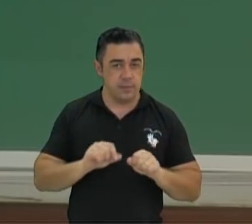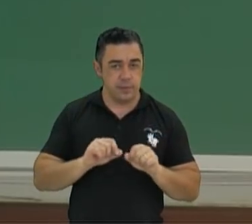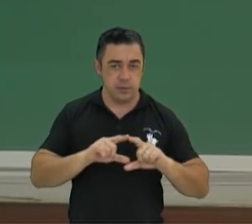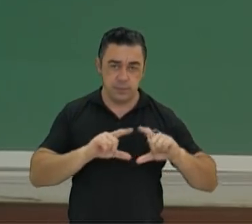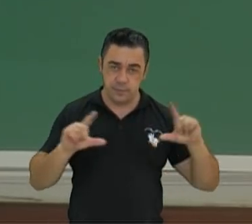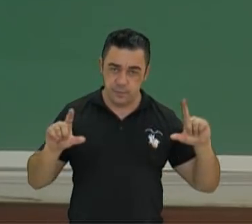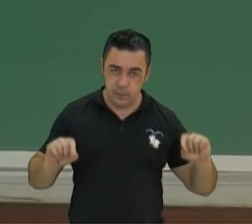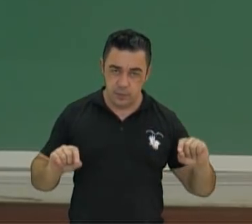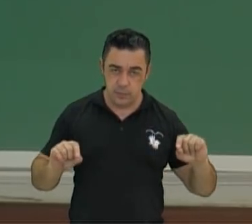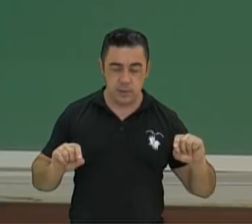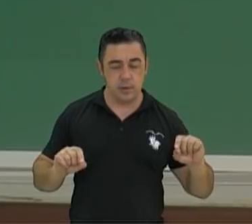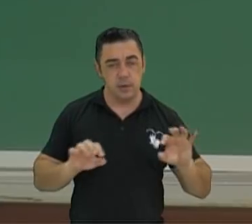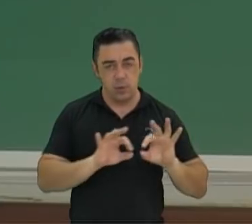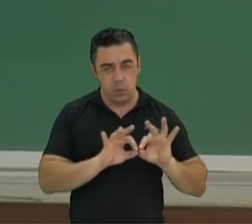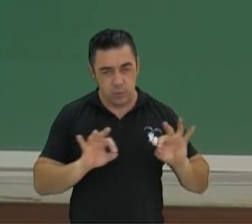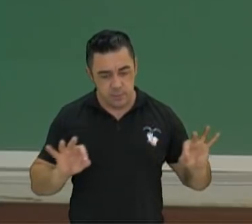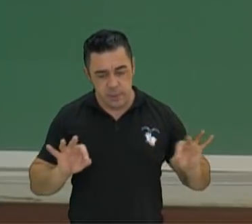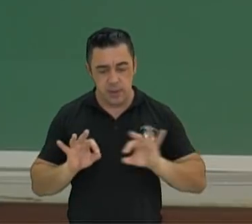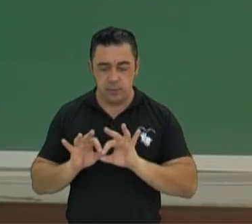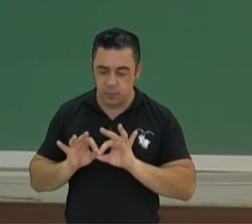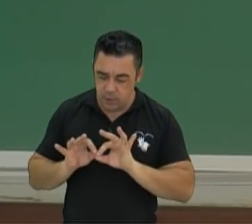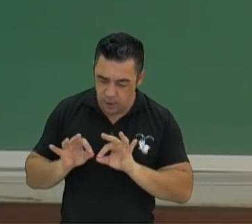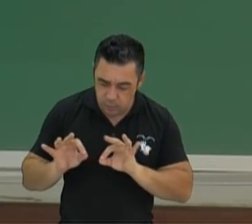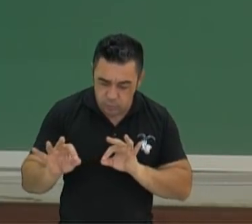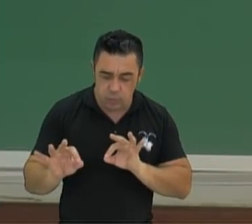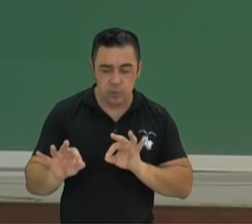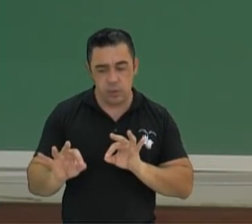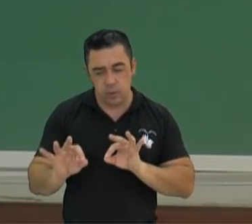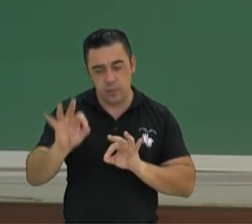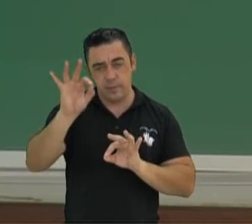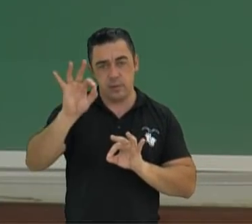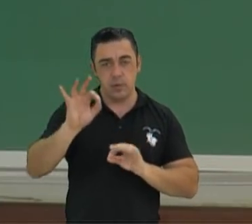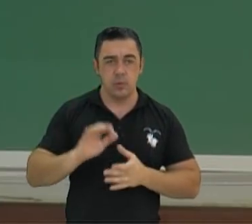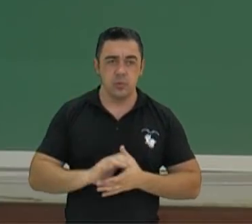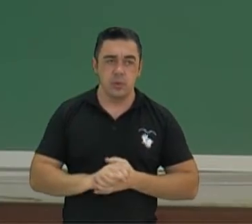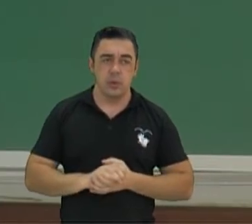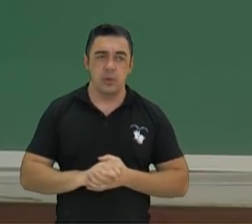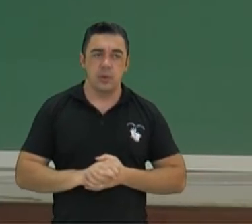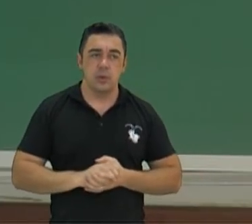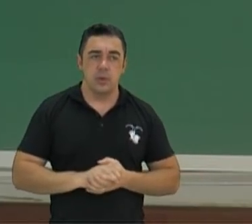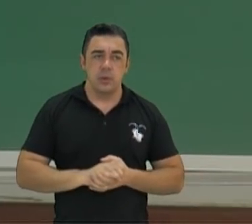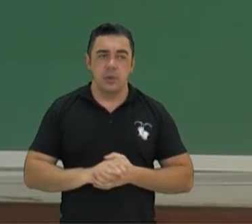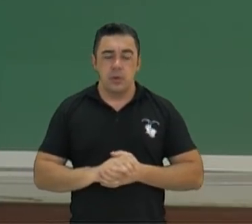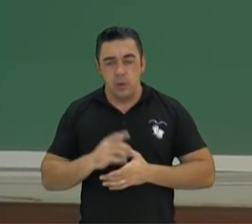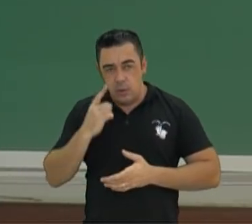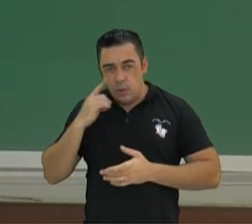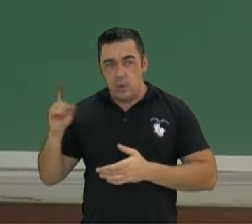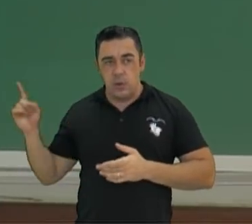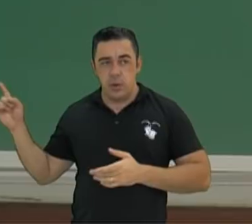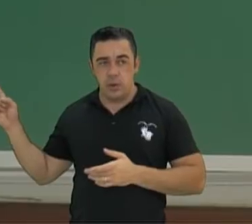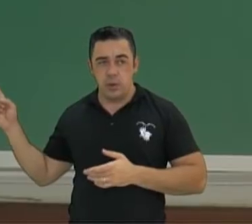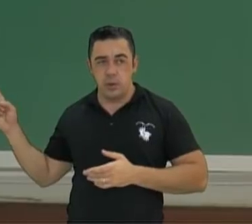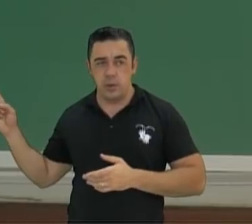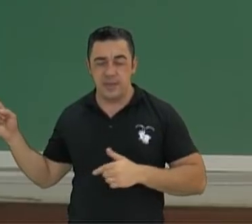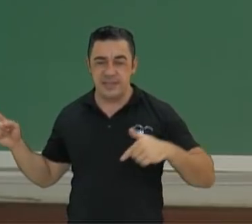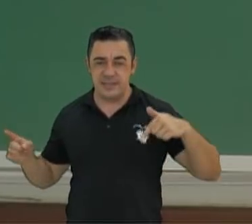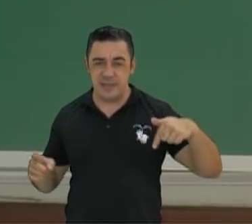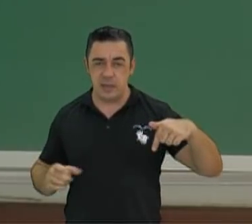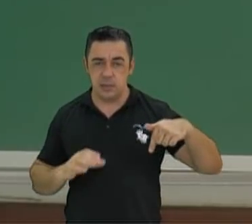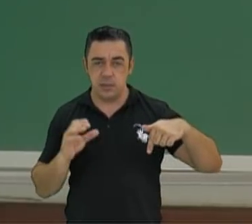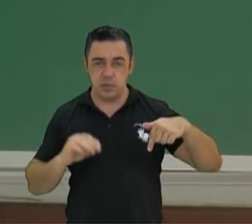do bloco retangular, que é comprimento vezes largura vezes altura. Olhem aqui, ó, o comprimento é